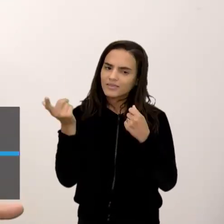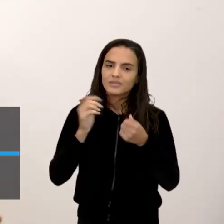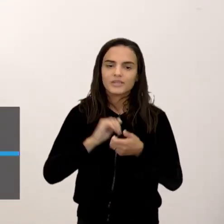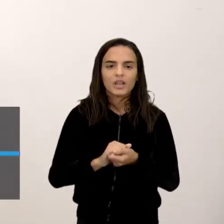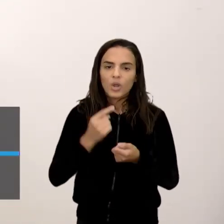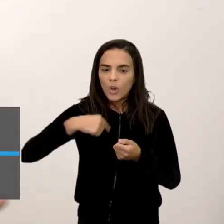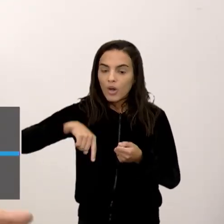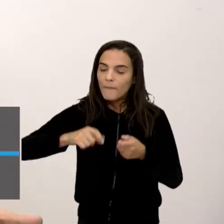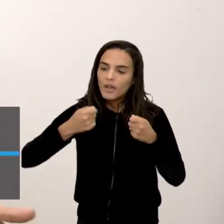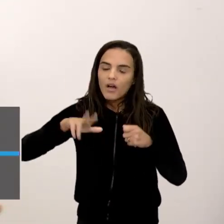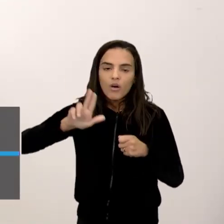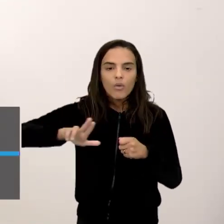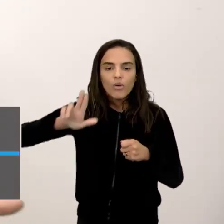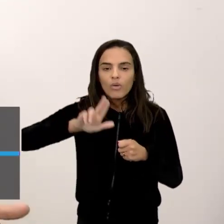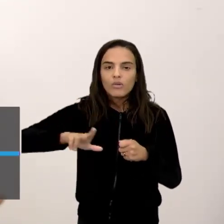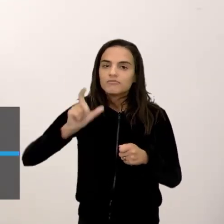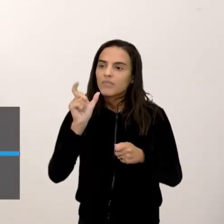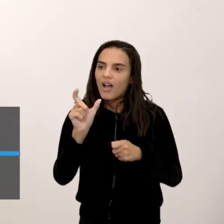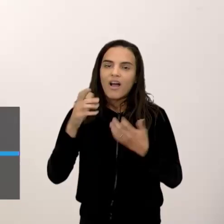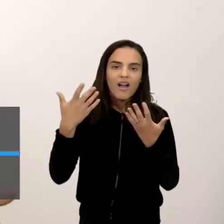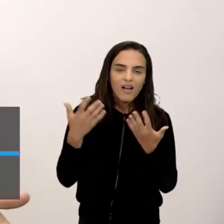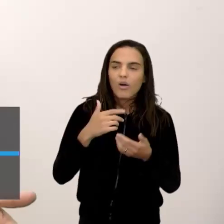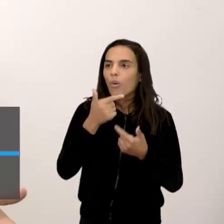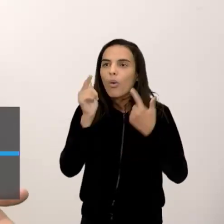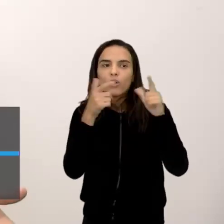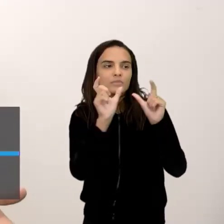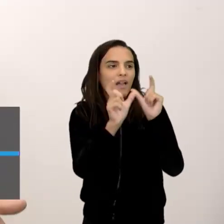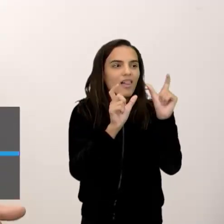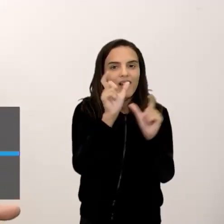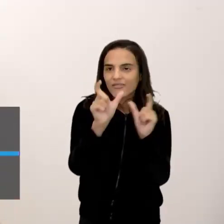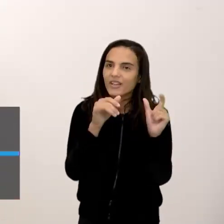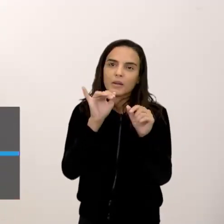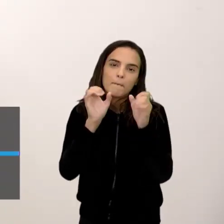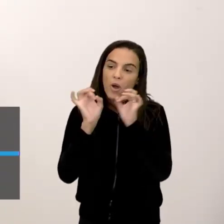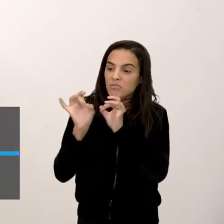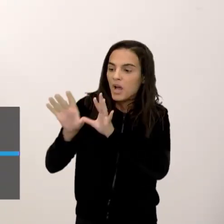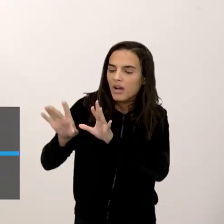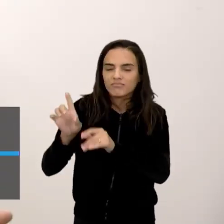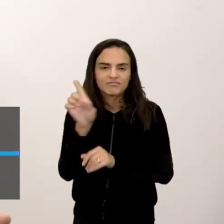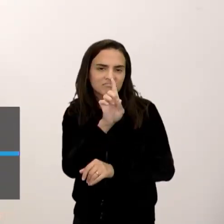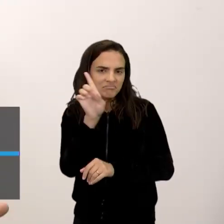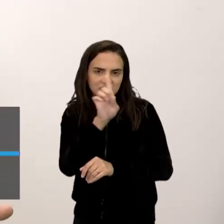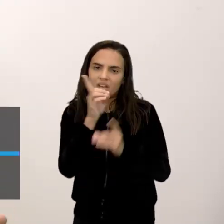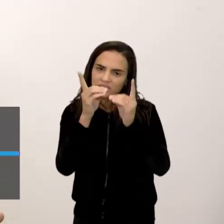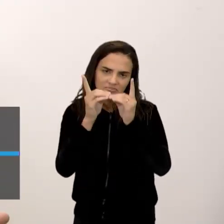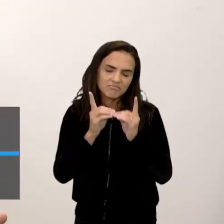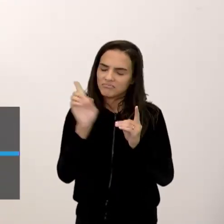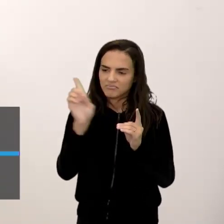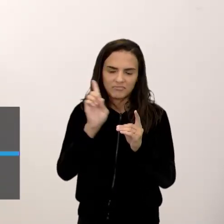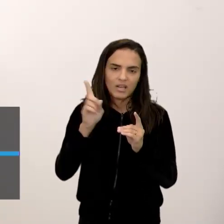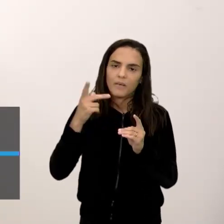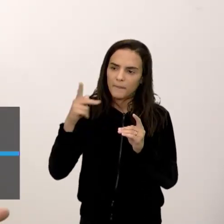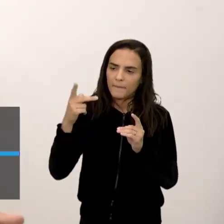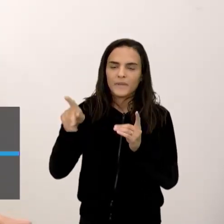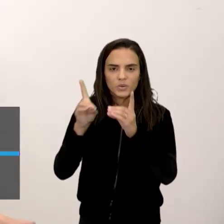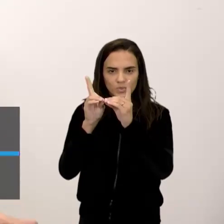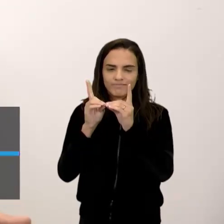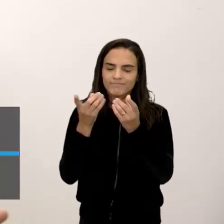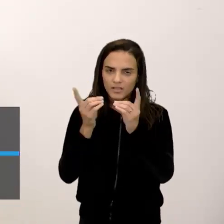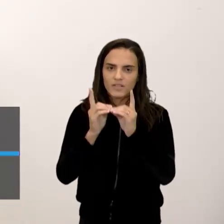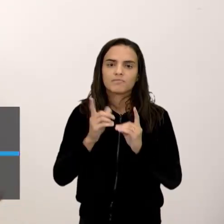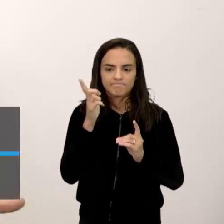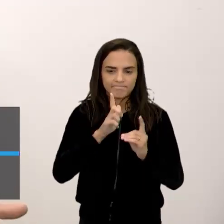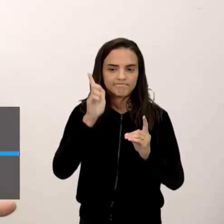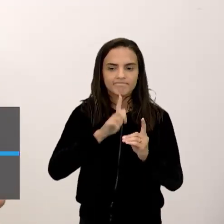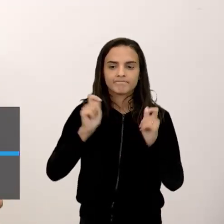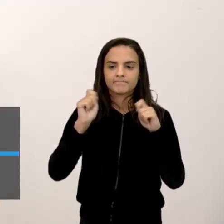gente precisar usar o termo capacitismo ou outros termos que inferiorizem pessoas com deficiência, assim como você.